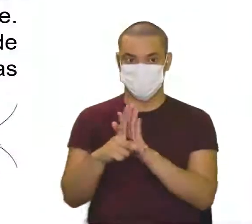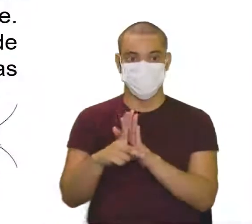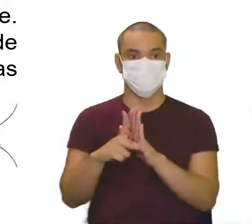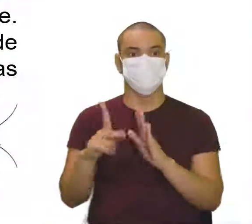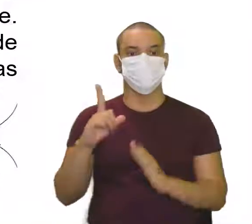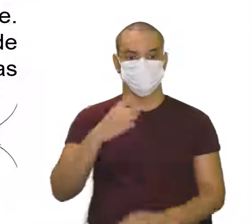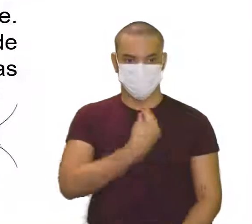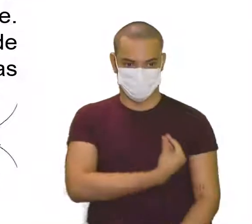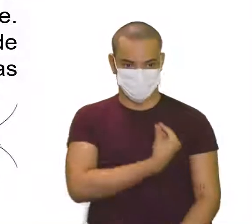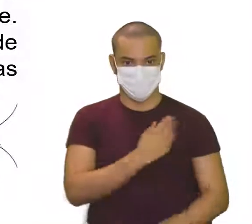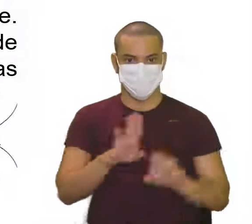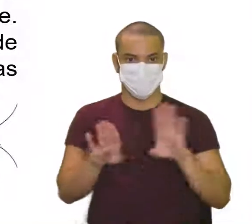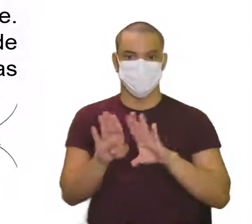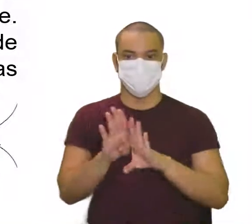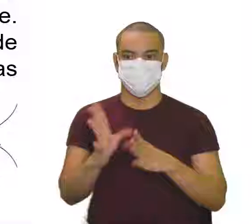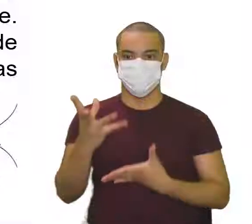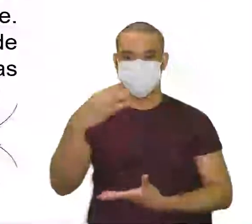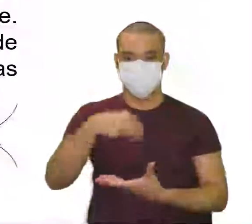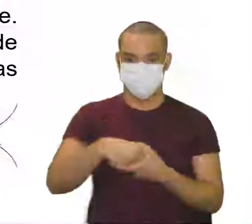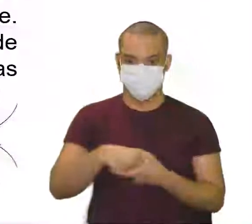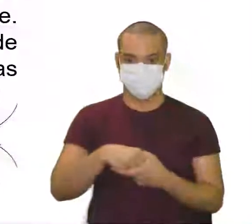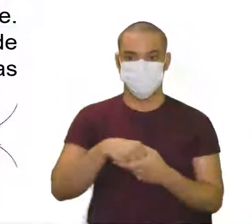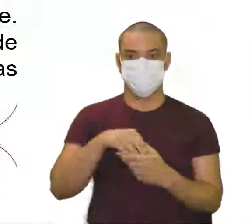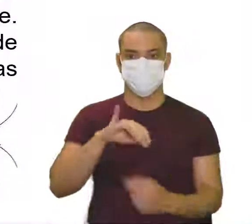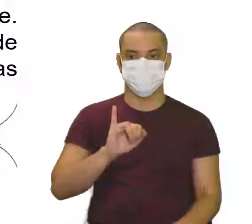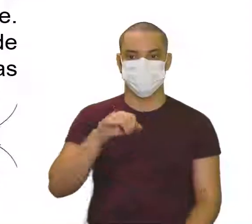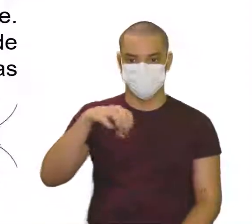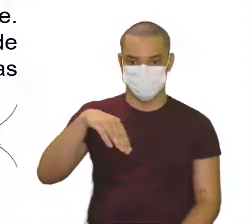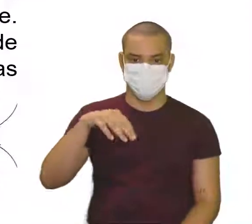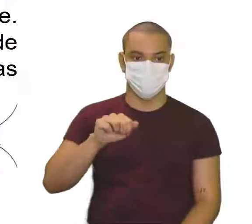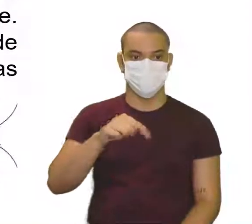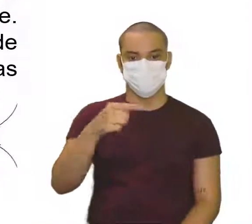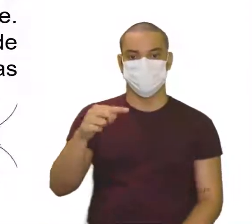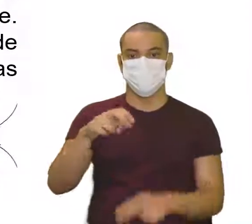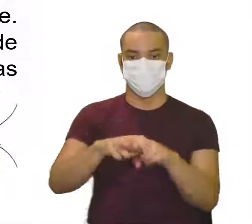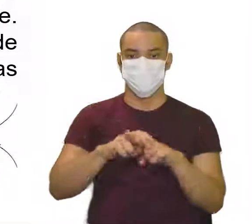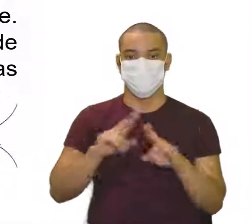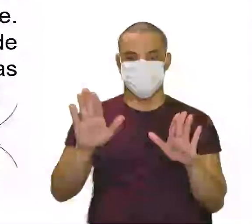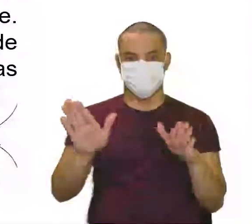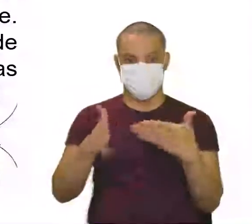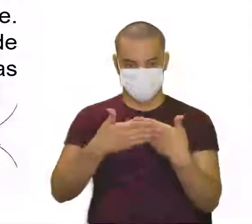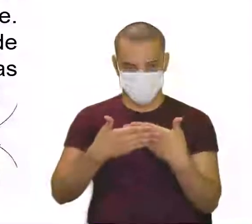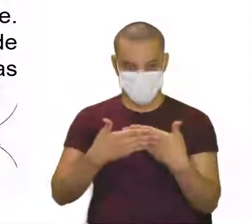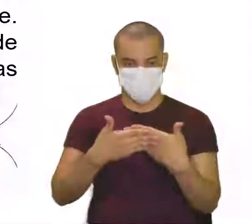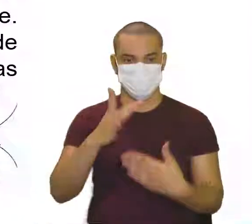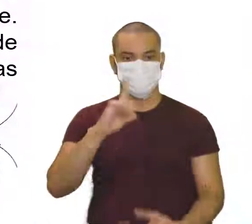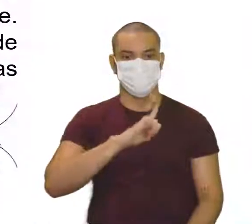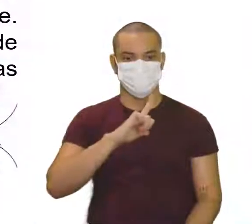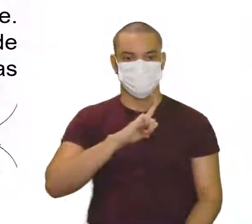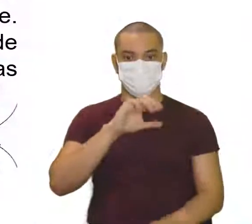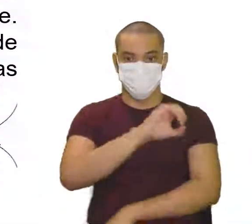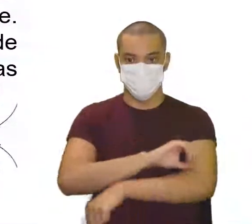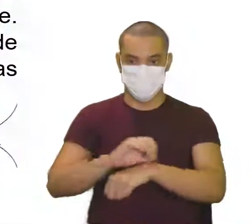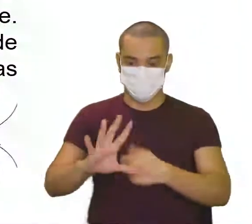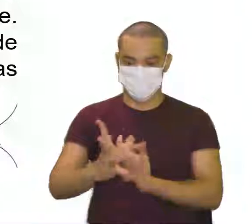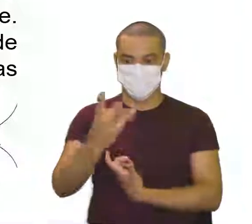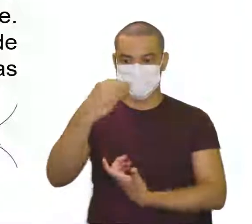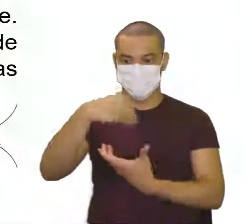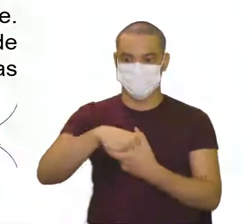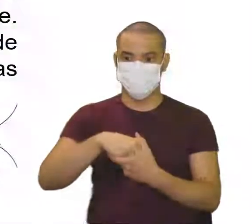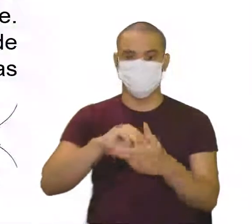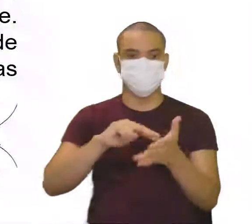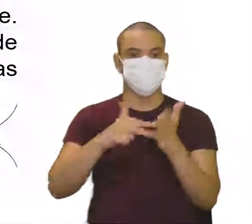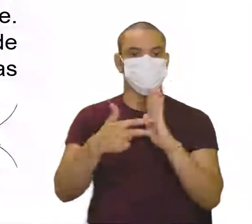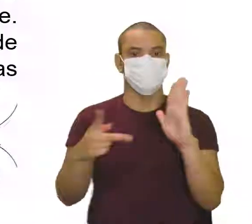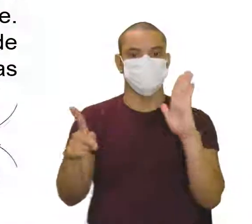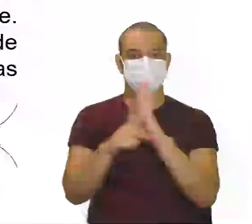também no interior do ímã. Portanto, são linhas fechadas e sua orientação interna é